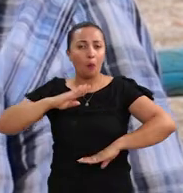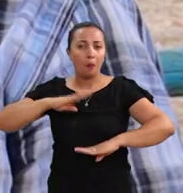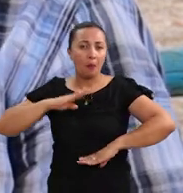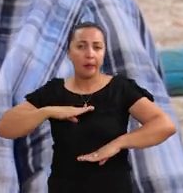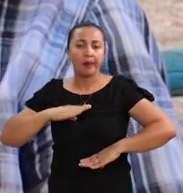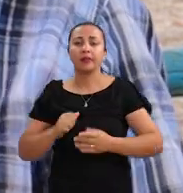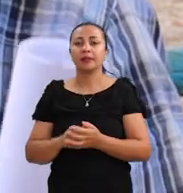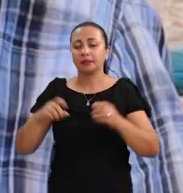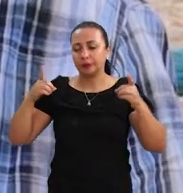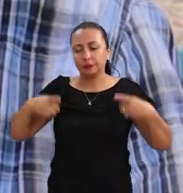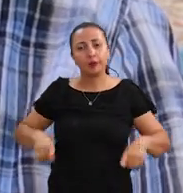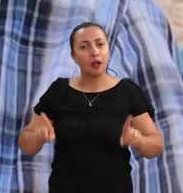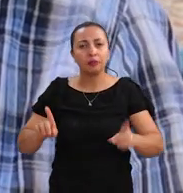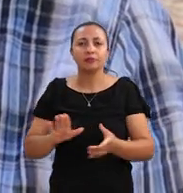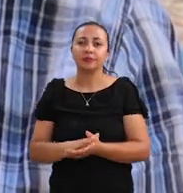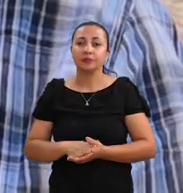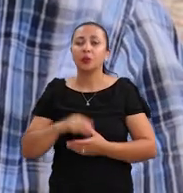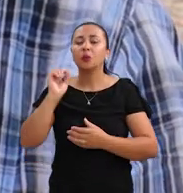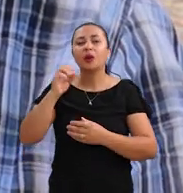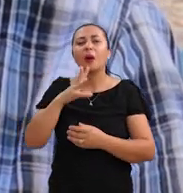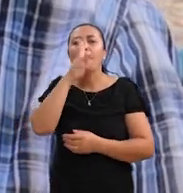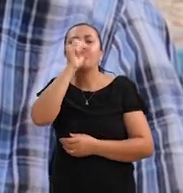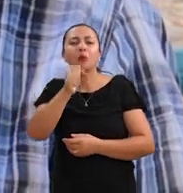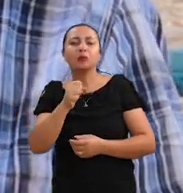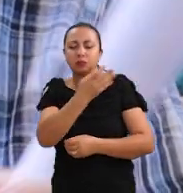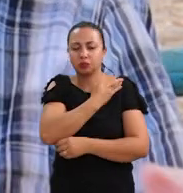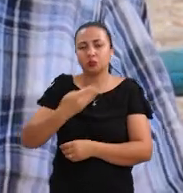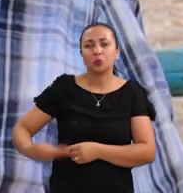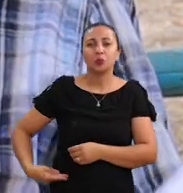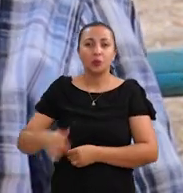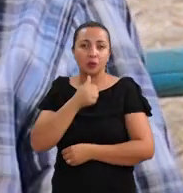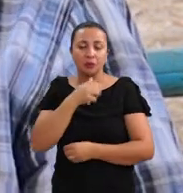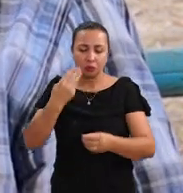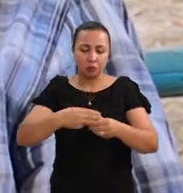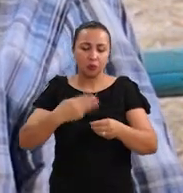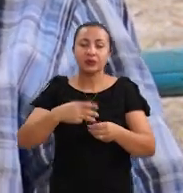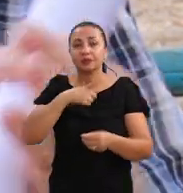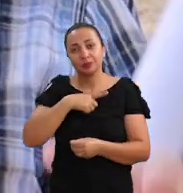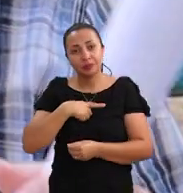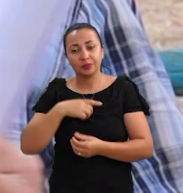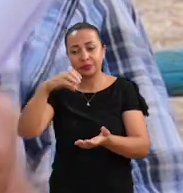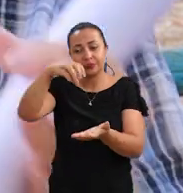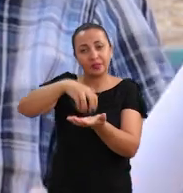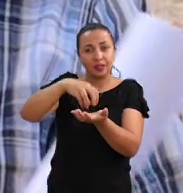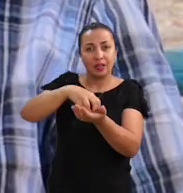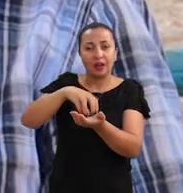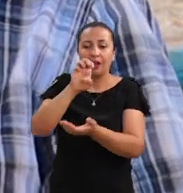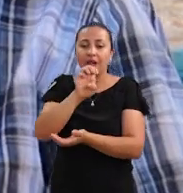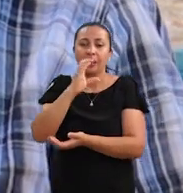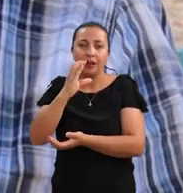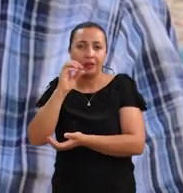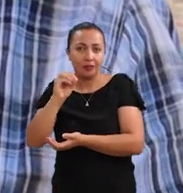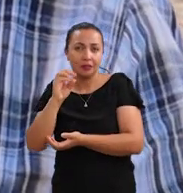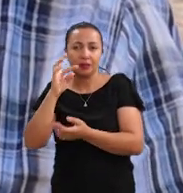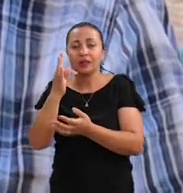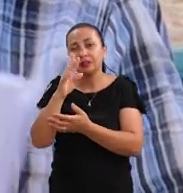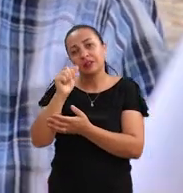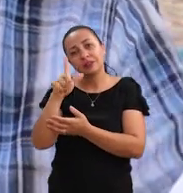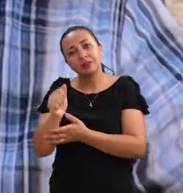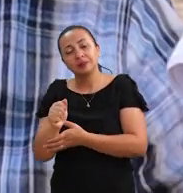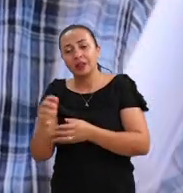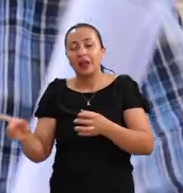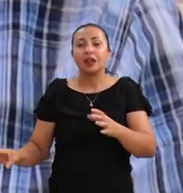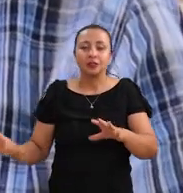Neuroplásticas, né? Então, assim, o que é que custa para o poder público, né? A nível, por exemplo, de município, ter centros de ecoterapia que venha